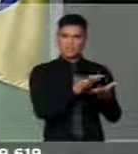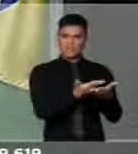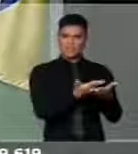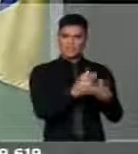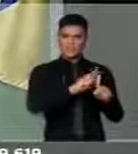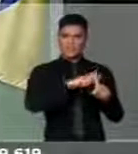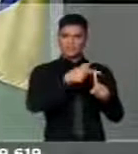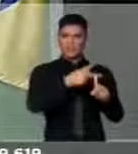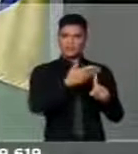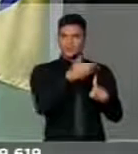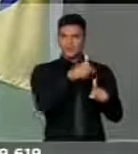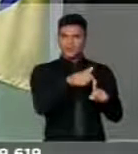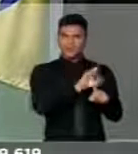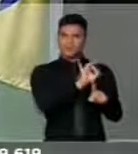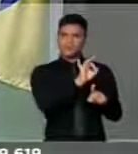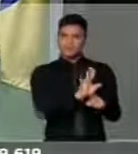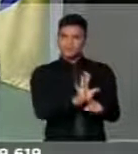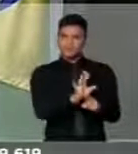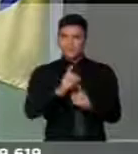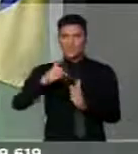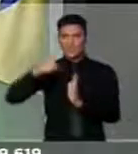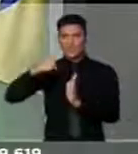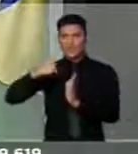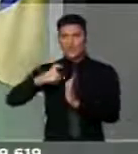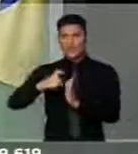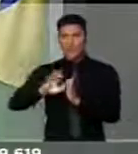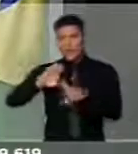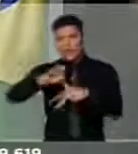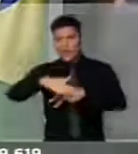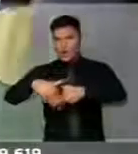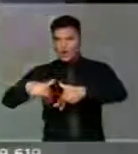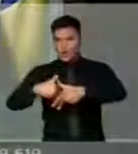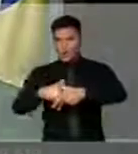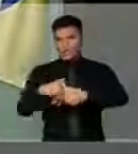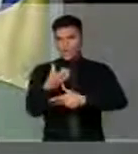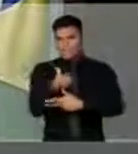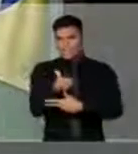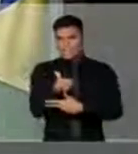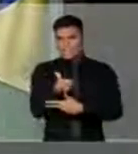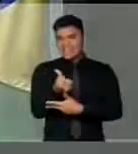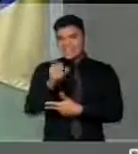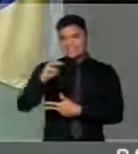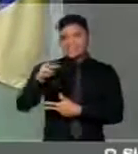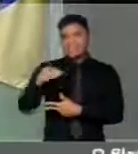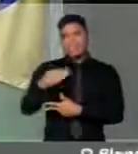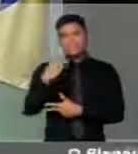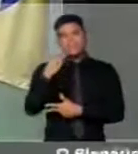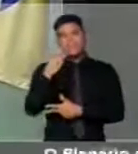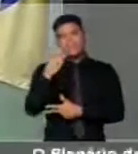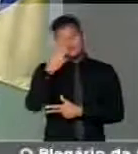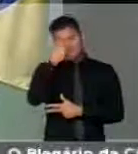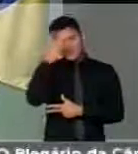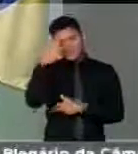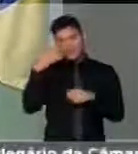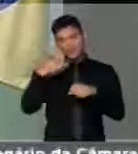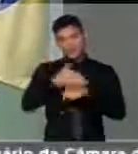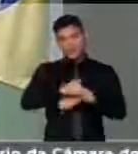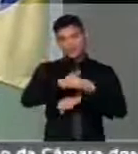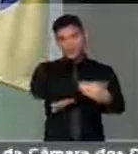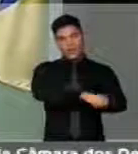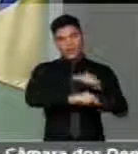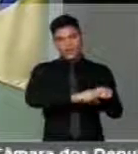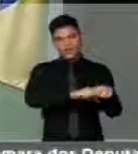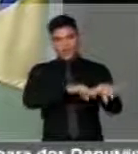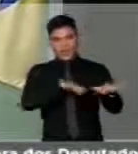pela fraude fiscal que 6 milhões de pessoas foram às ruas no último dia 13. Não adianta o